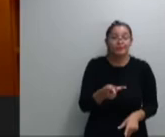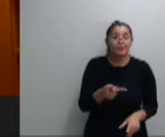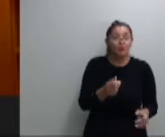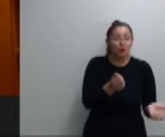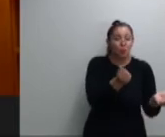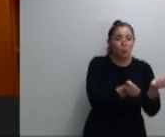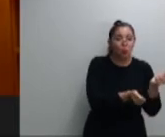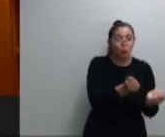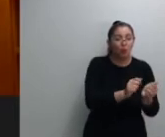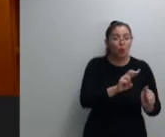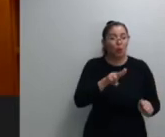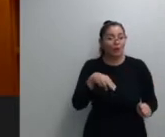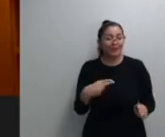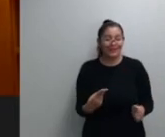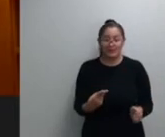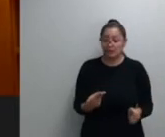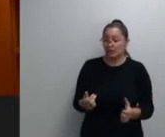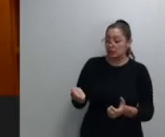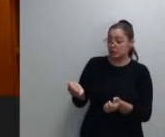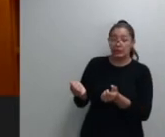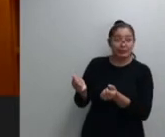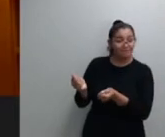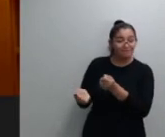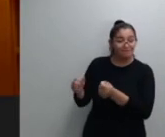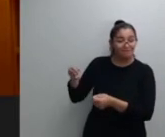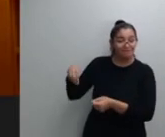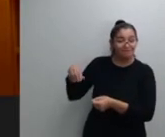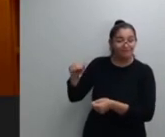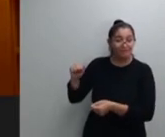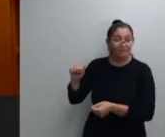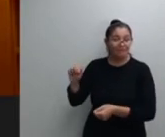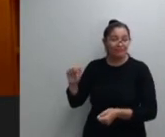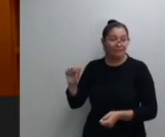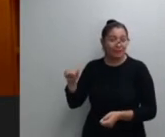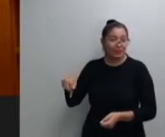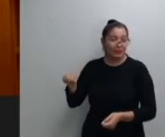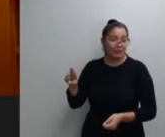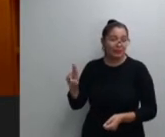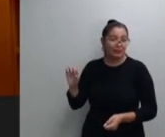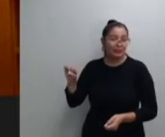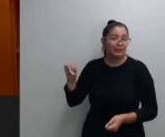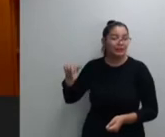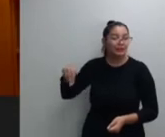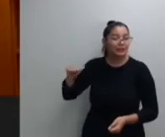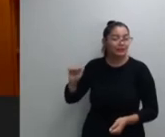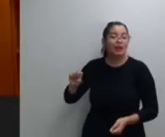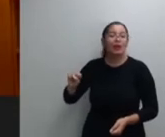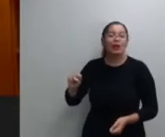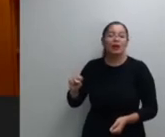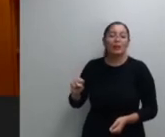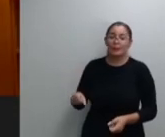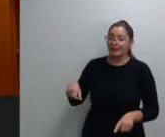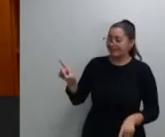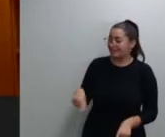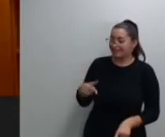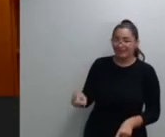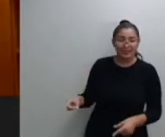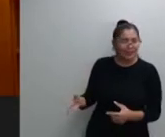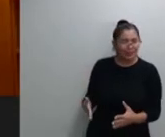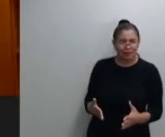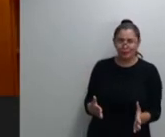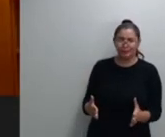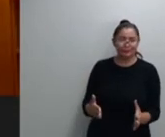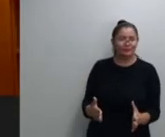quando quis falar em máquinas. Então, daí, a minha conclusão para negar provimento ao especial.